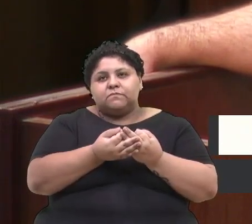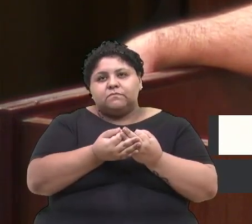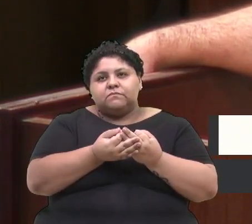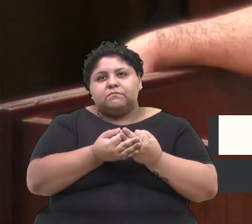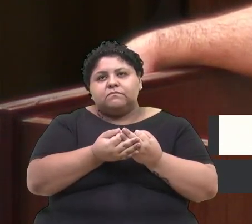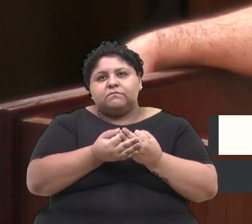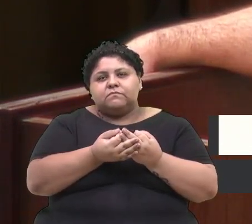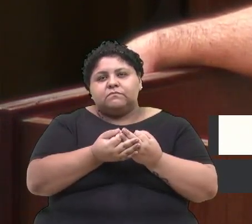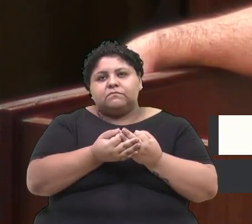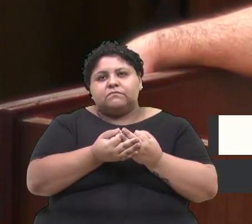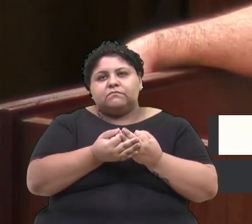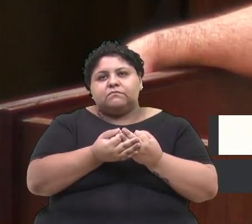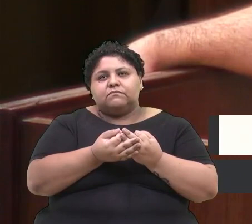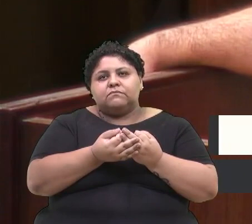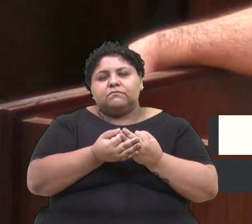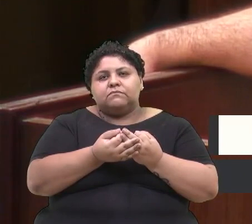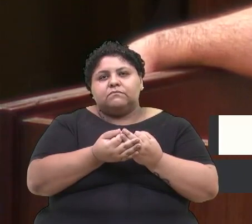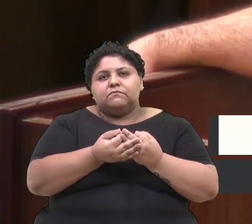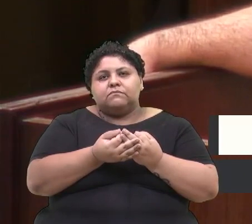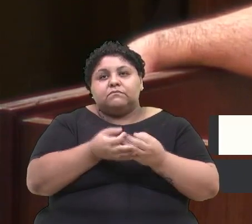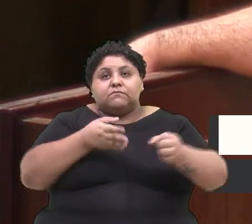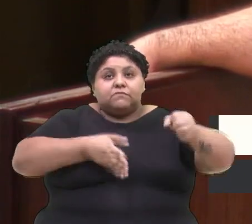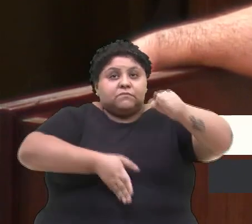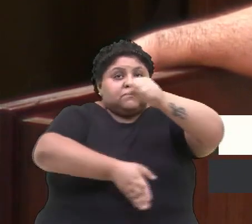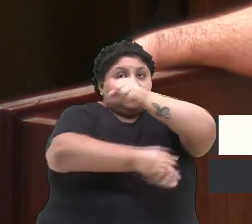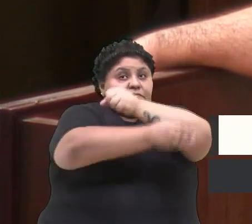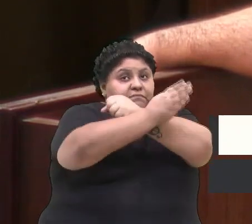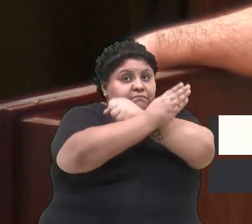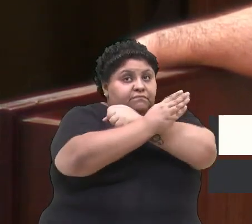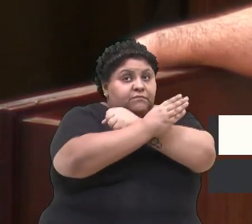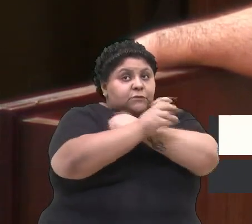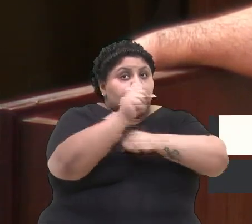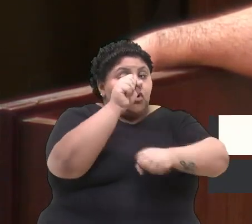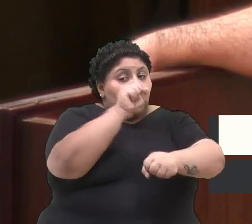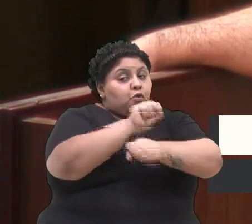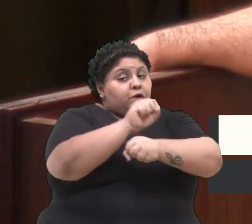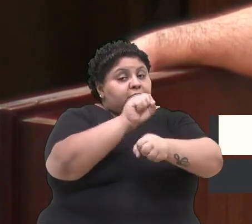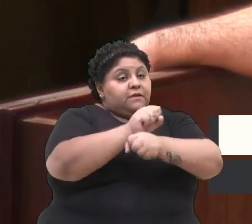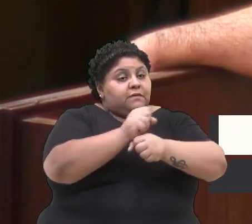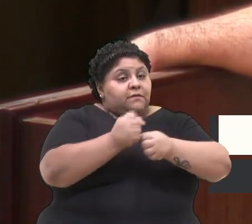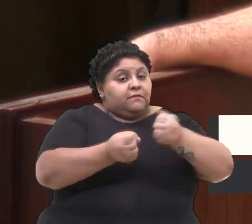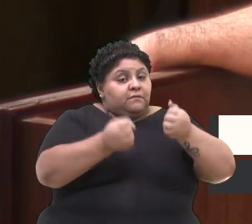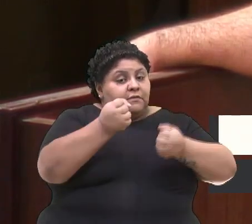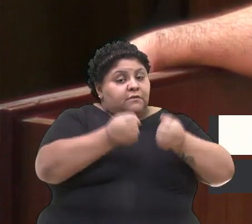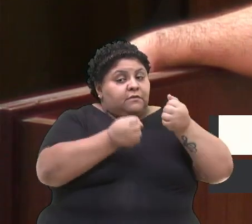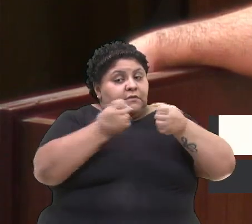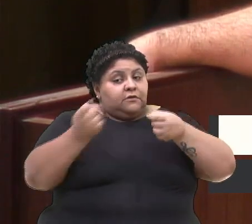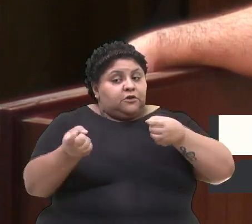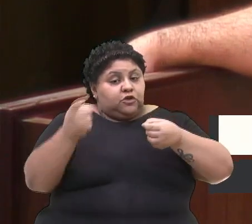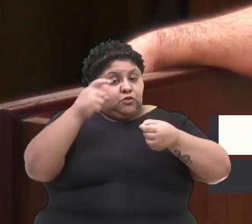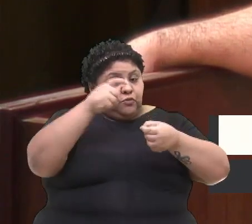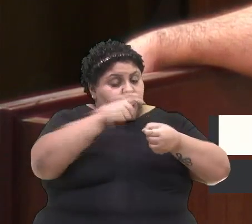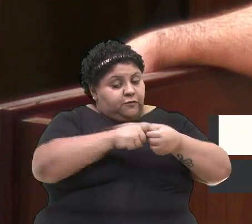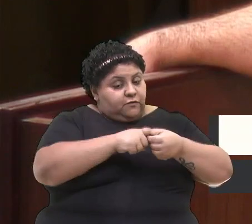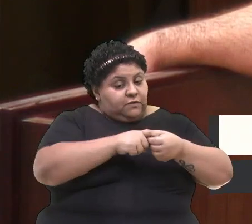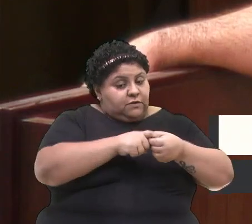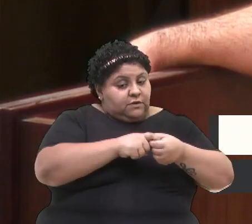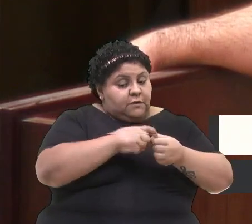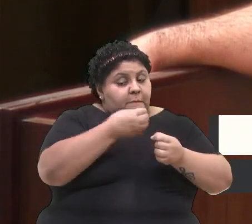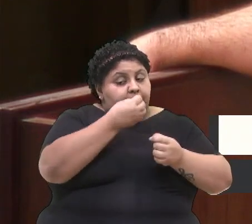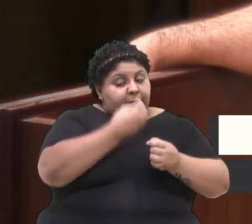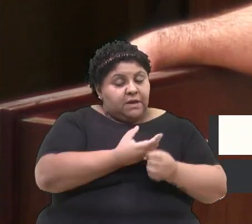Que quando for viajar, vereadora Gladys, cuidar do trânsito, para que a gente possa voltar também seguros.